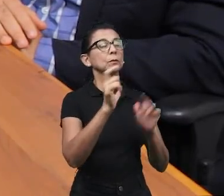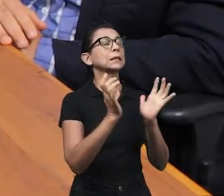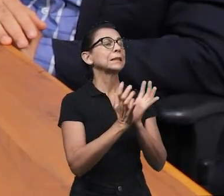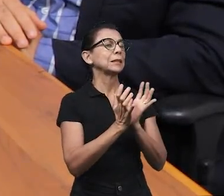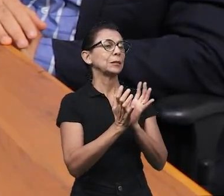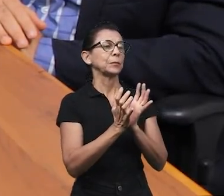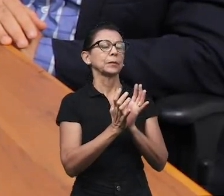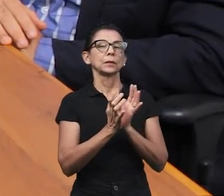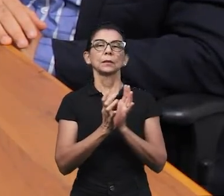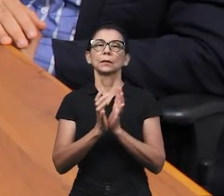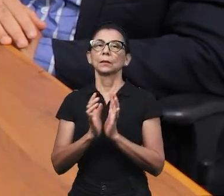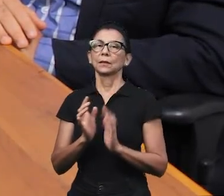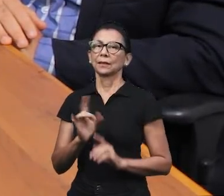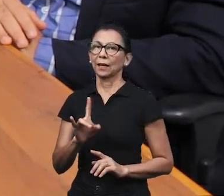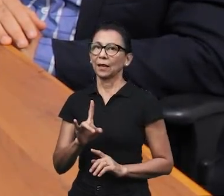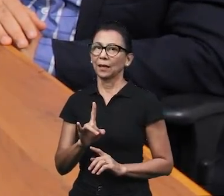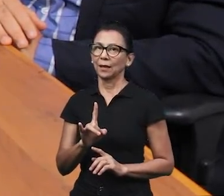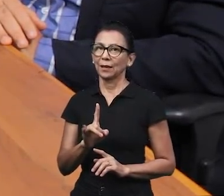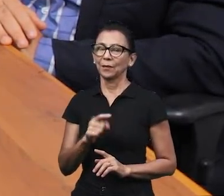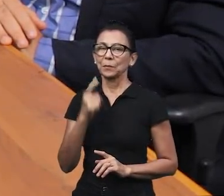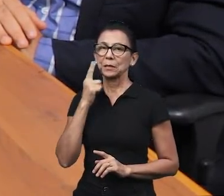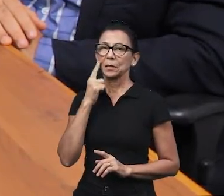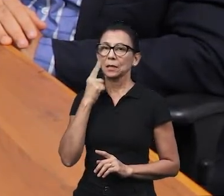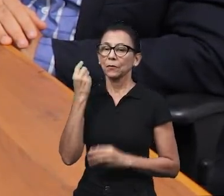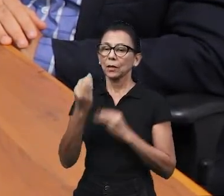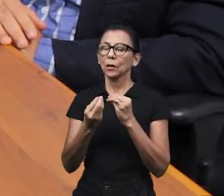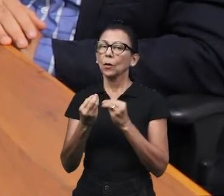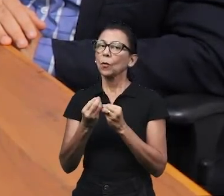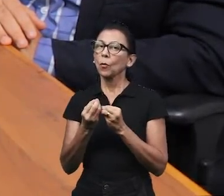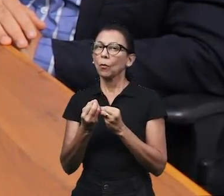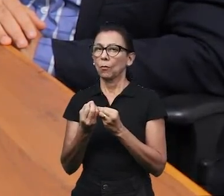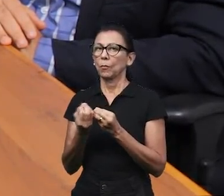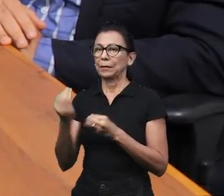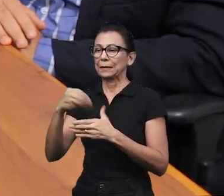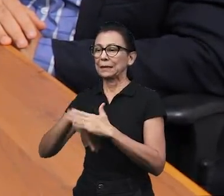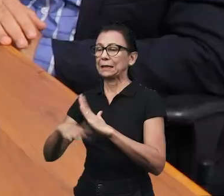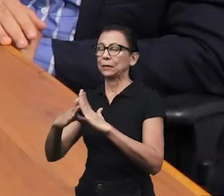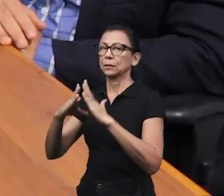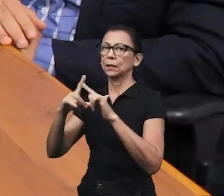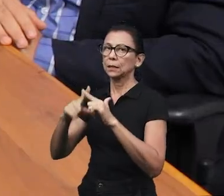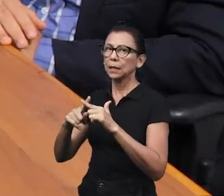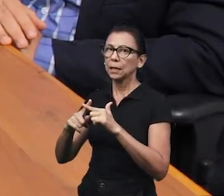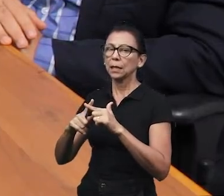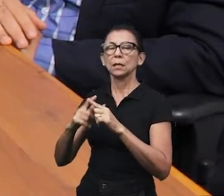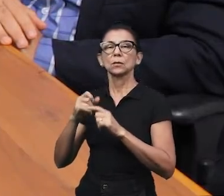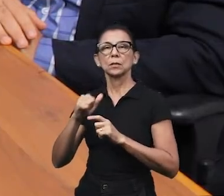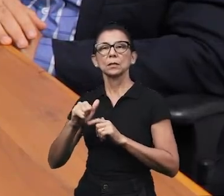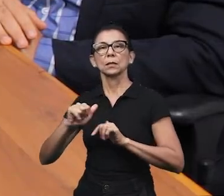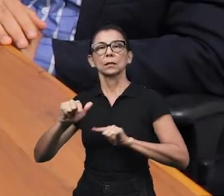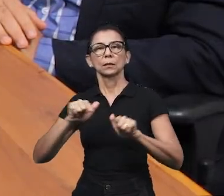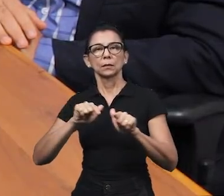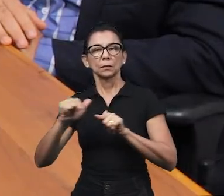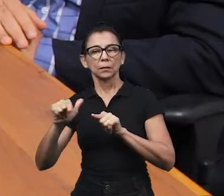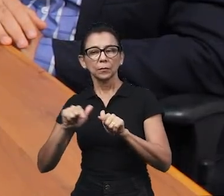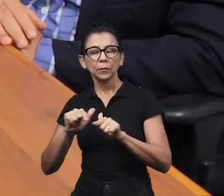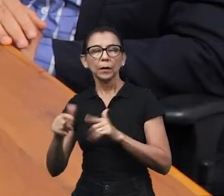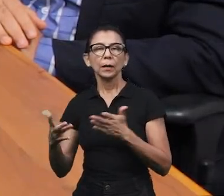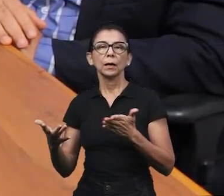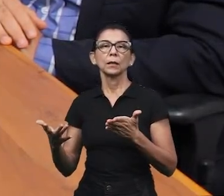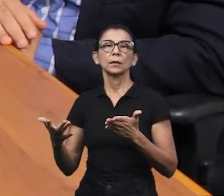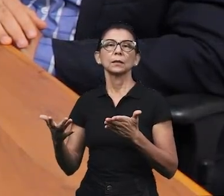está integrada nas atividades da igreja, no grupo de assistência. Ela está integrada a tudo aquilo que está relacionado